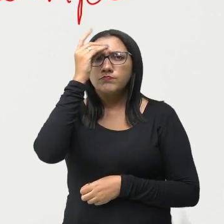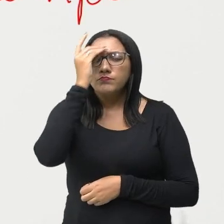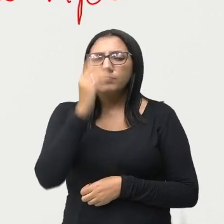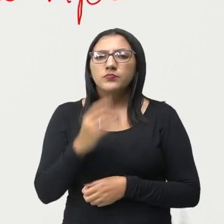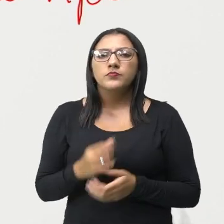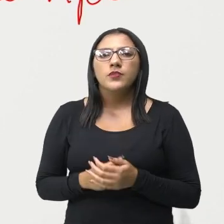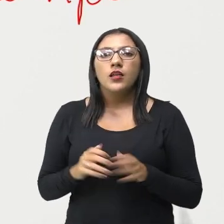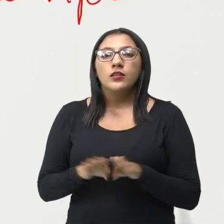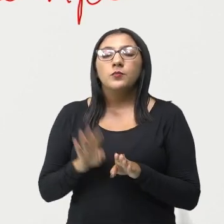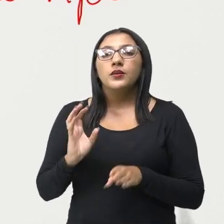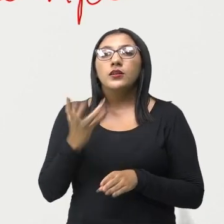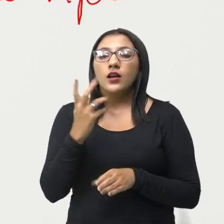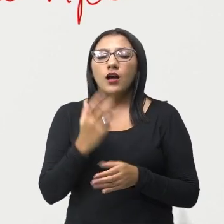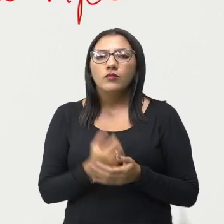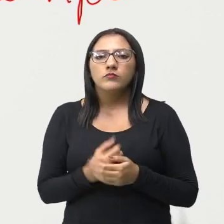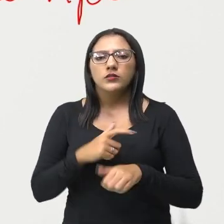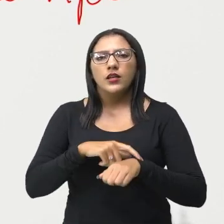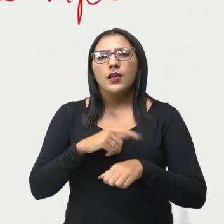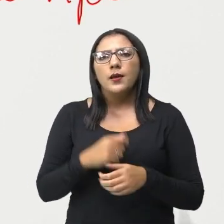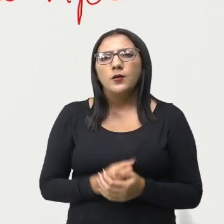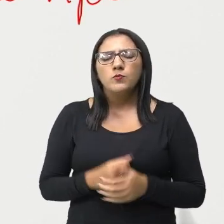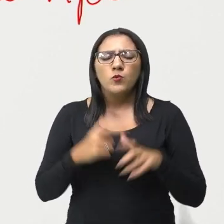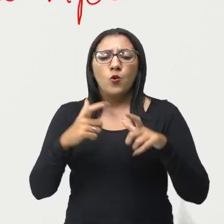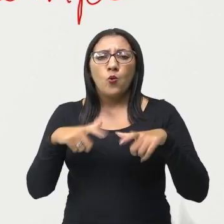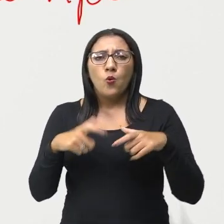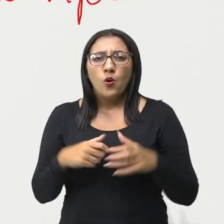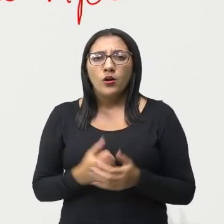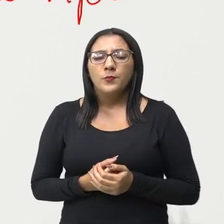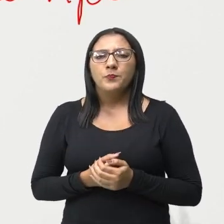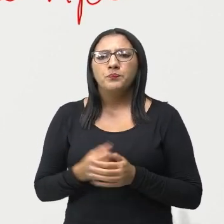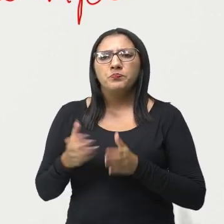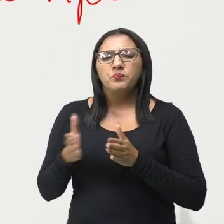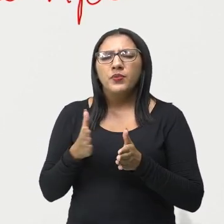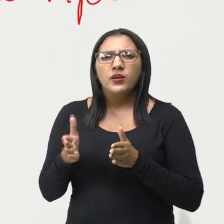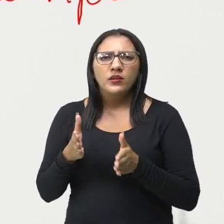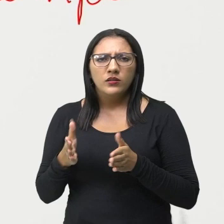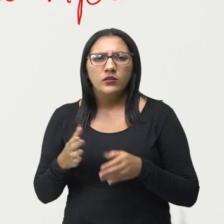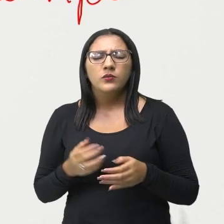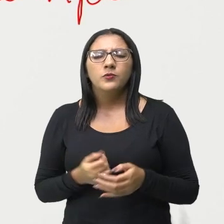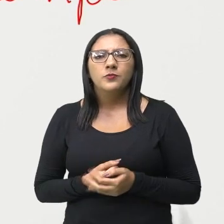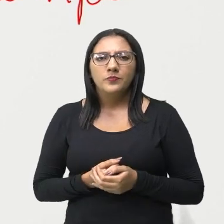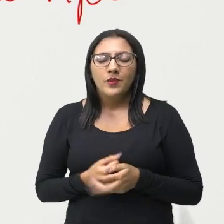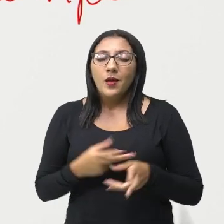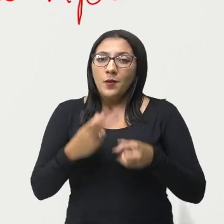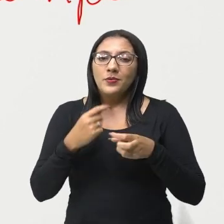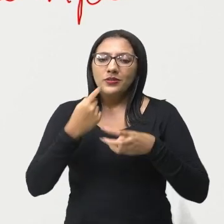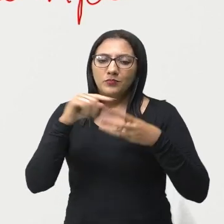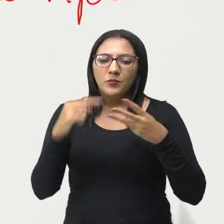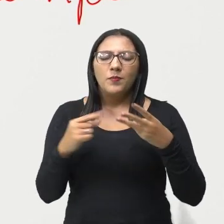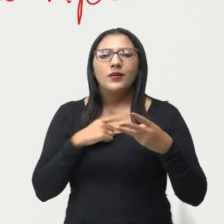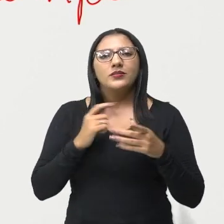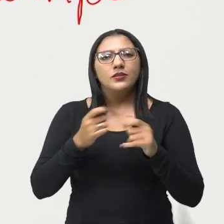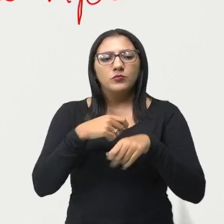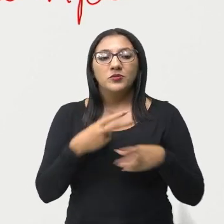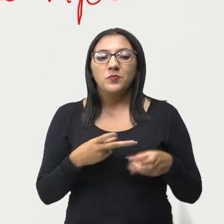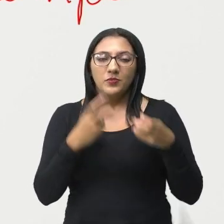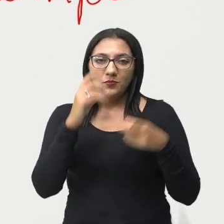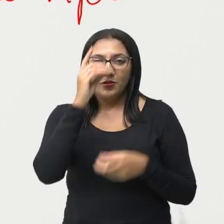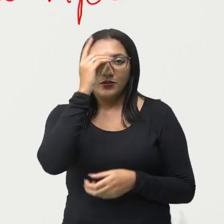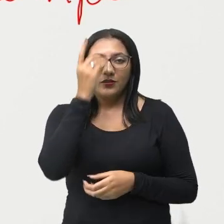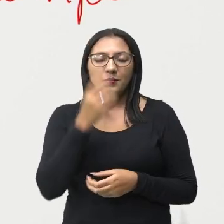circunstâncias de tempo, de lugar, modo, certo? Então, perceba que ele pode trazer essas ideias para a